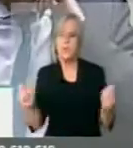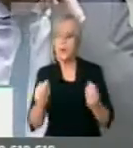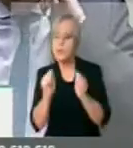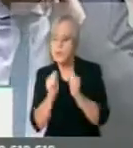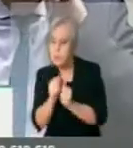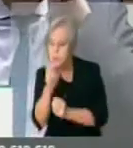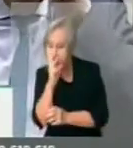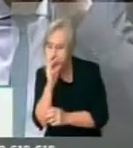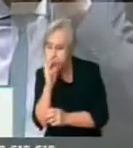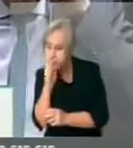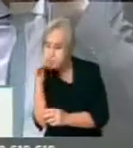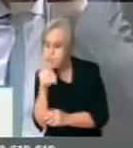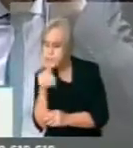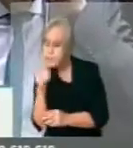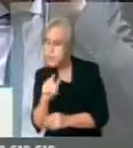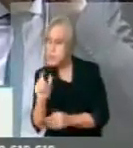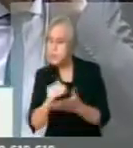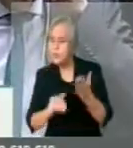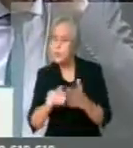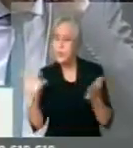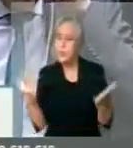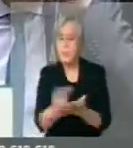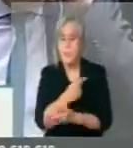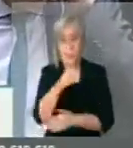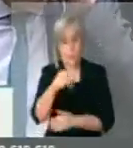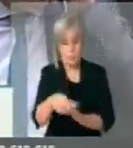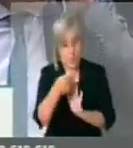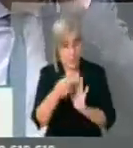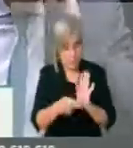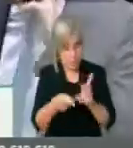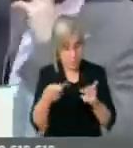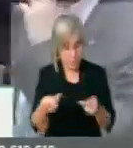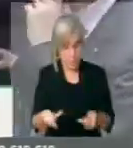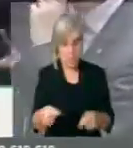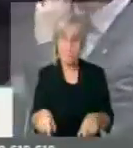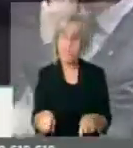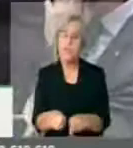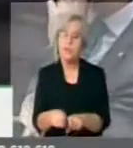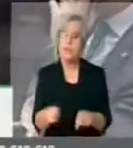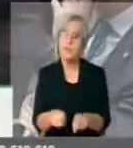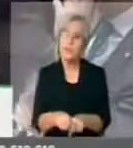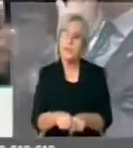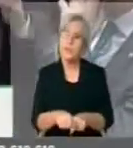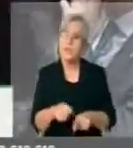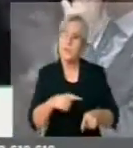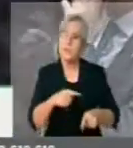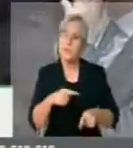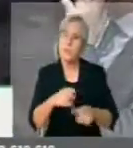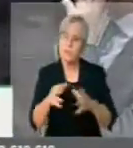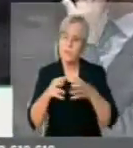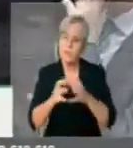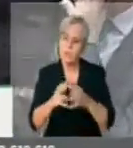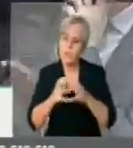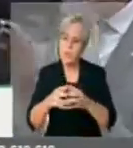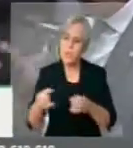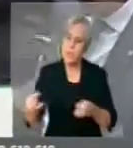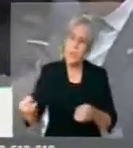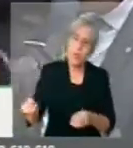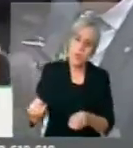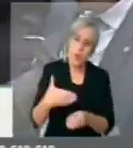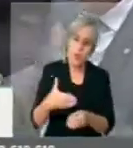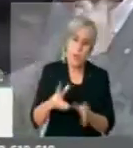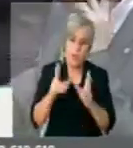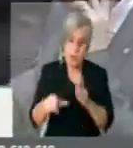acompanhe os trâmites, não só dos projetos, mas que haja um novo tipo de convivência. Como estava,